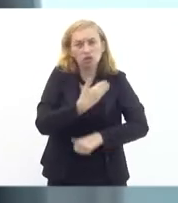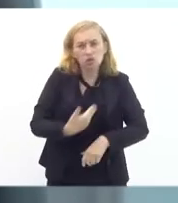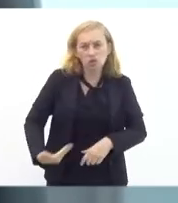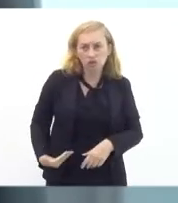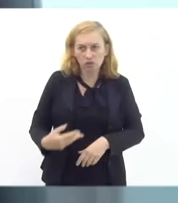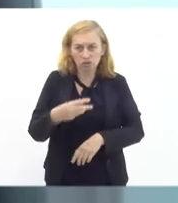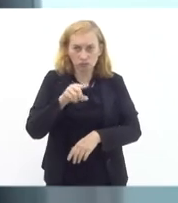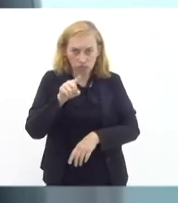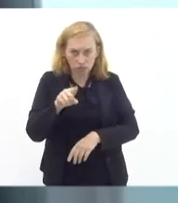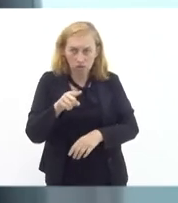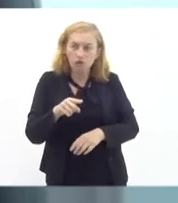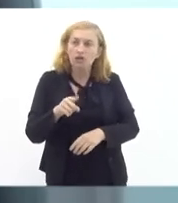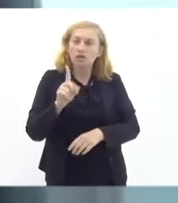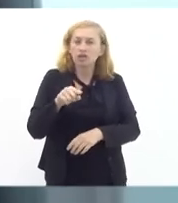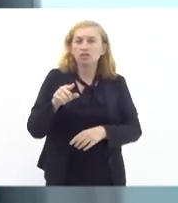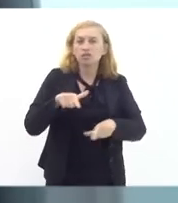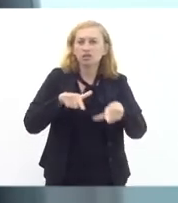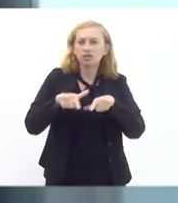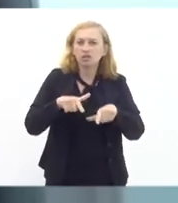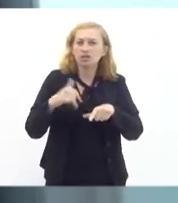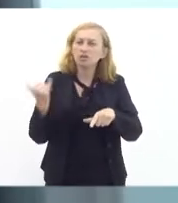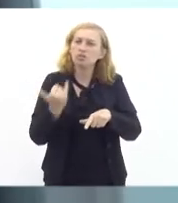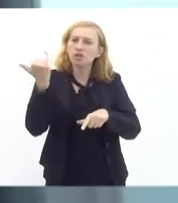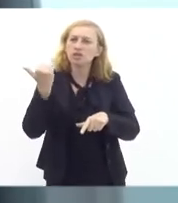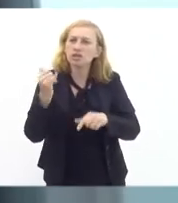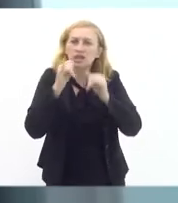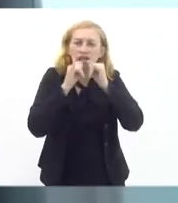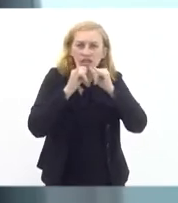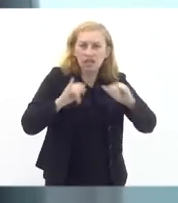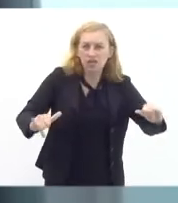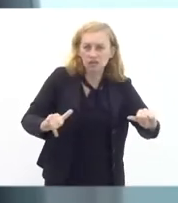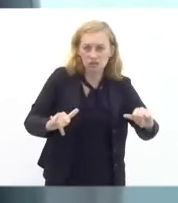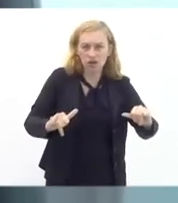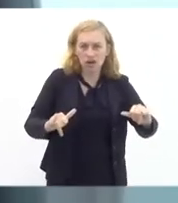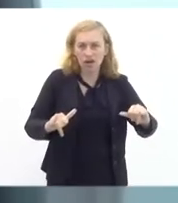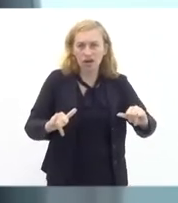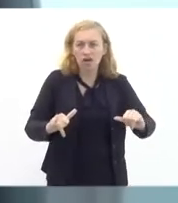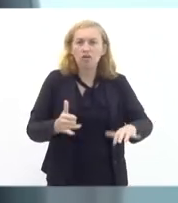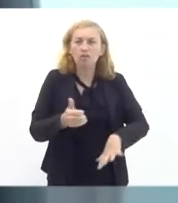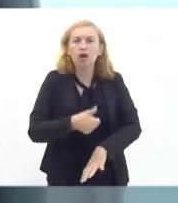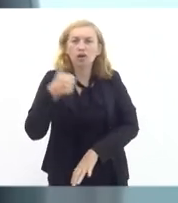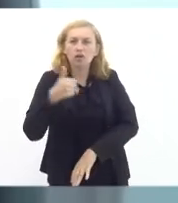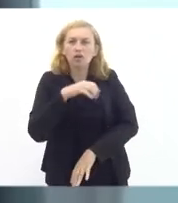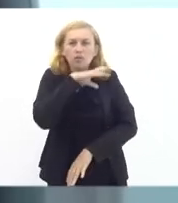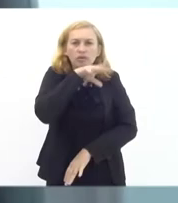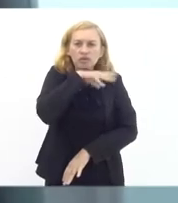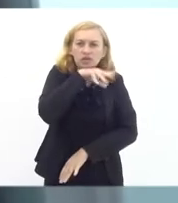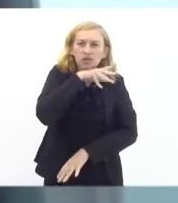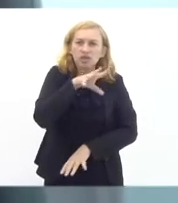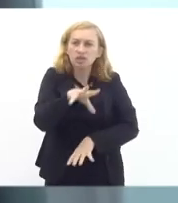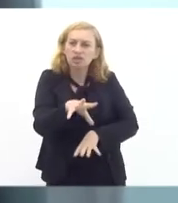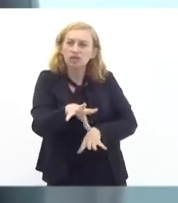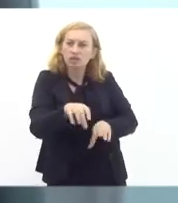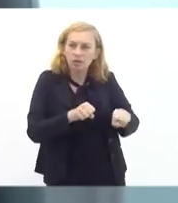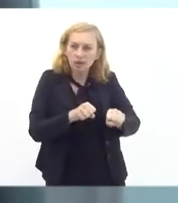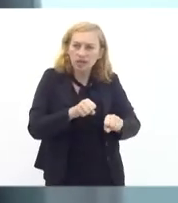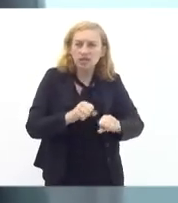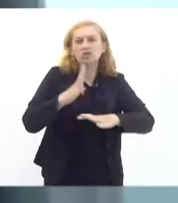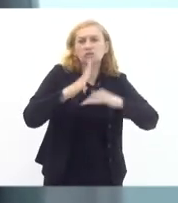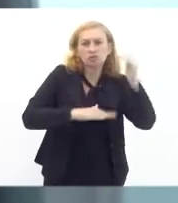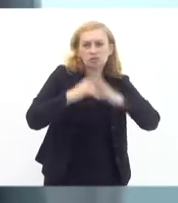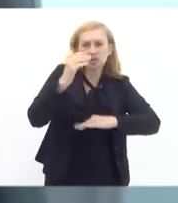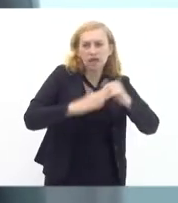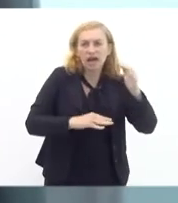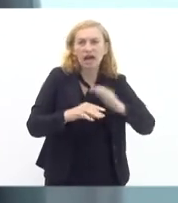vocês têm uma função importantíssima, que é divulgar o bem-estar dos animais. formação de profissionais de